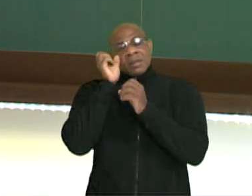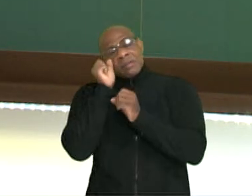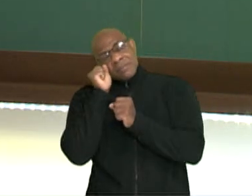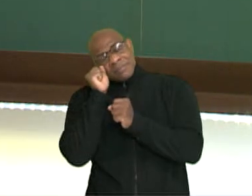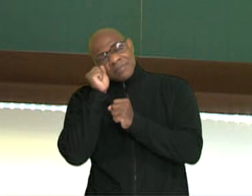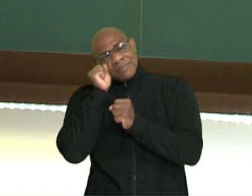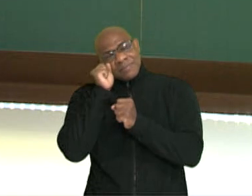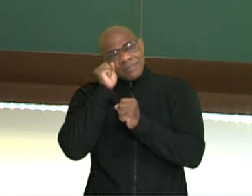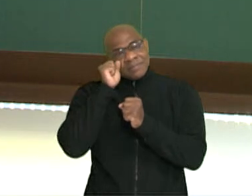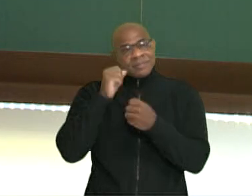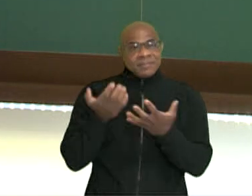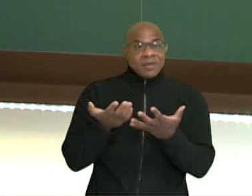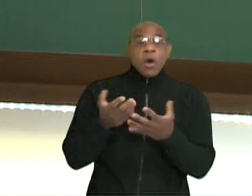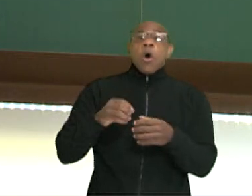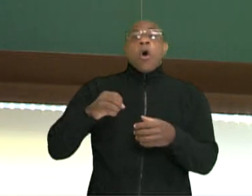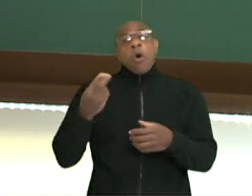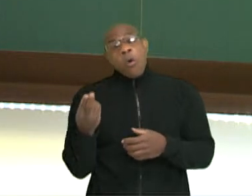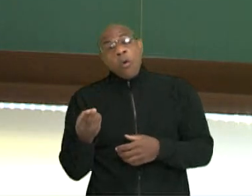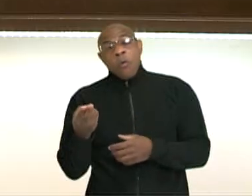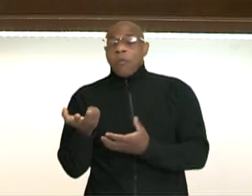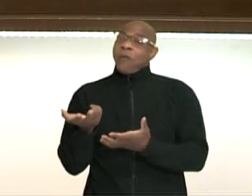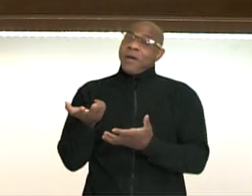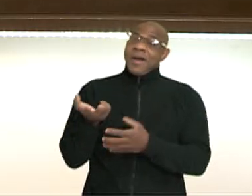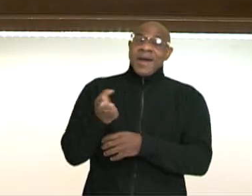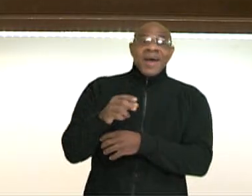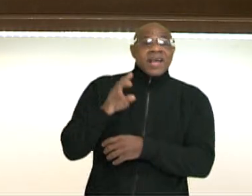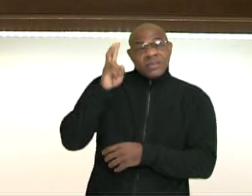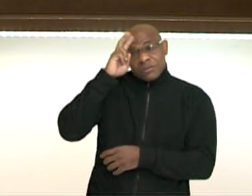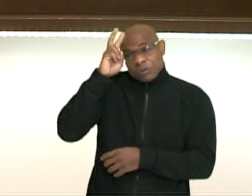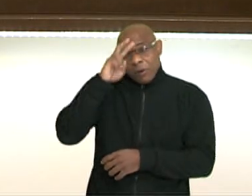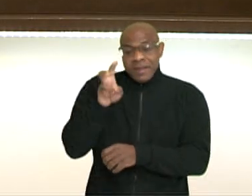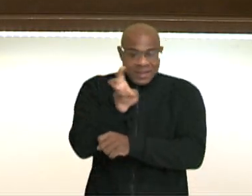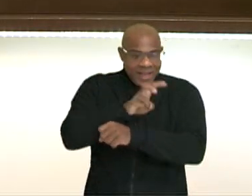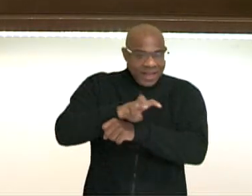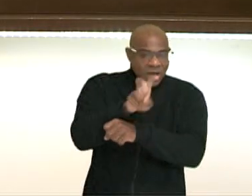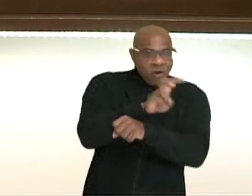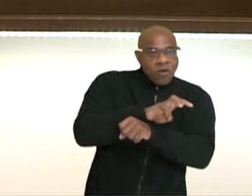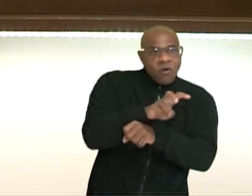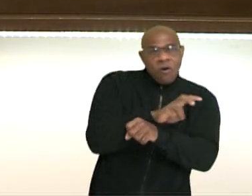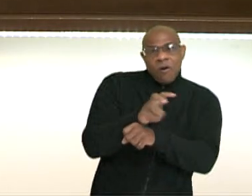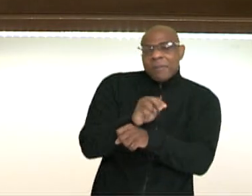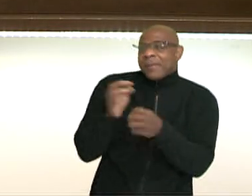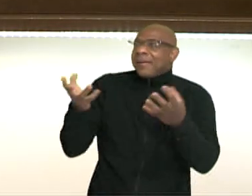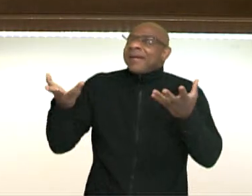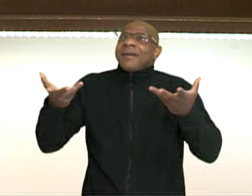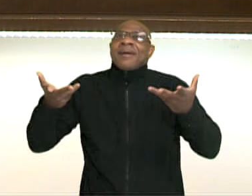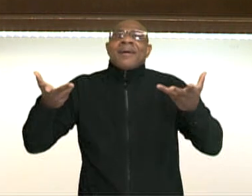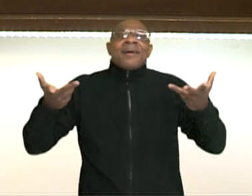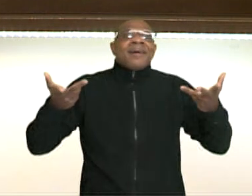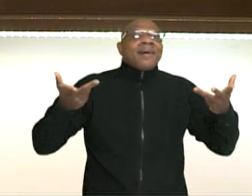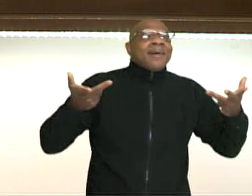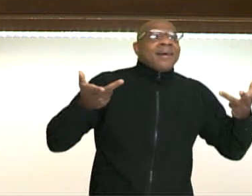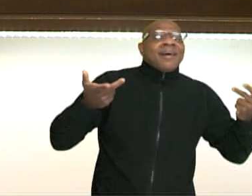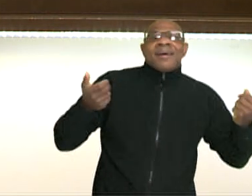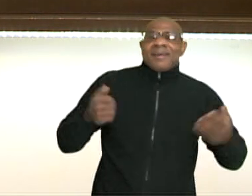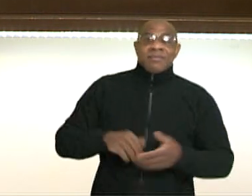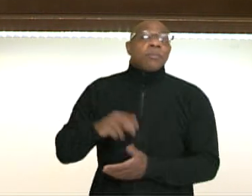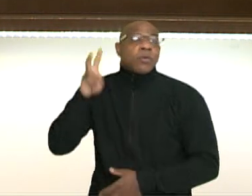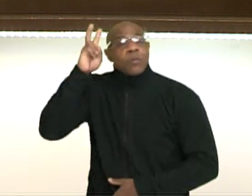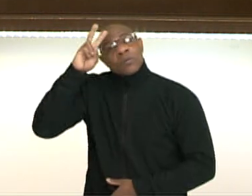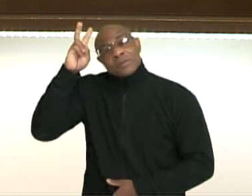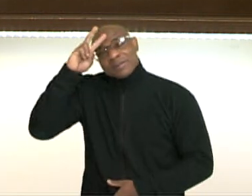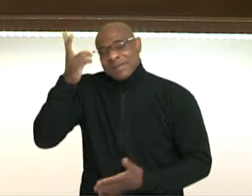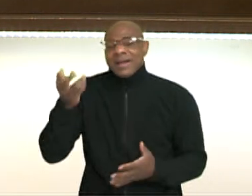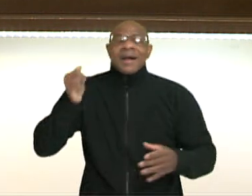da serpente encantada. Então, vamos lá? Vamos começar um pouquinho, contar histórias e brincar aí com